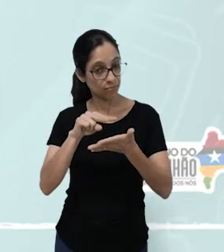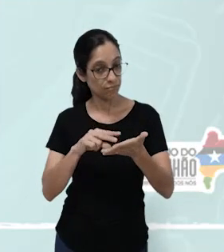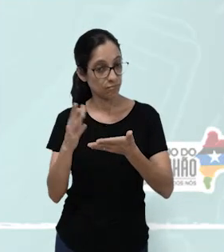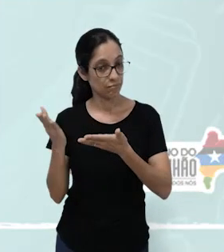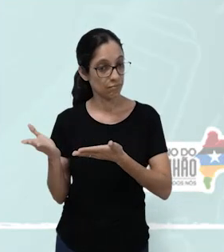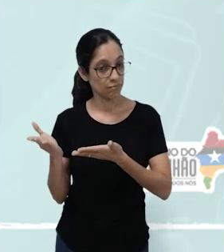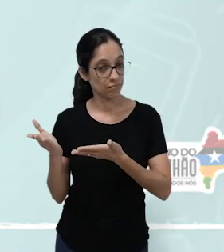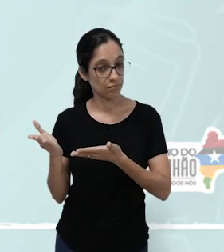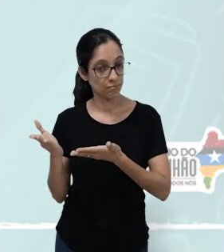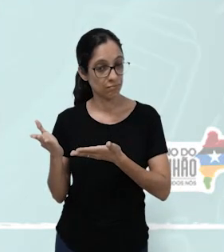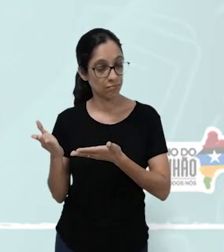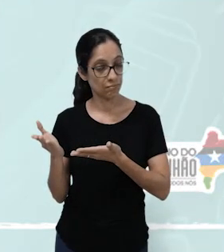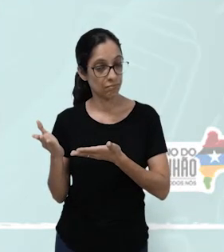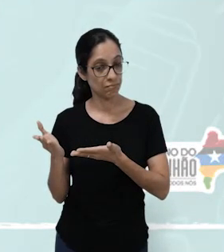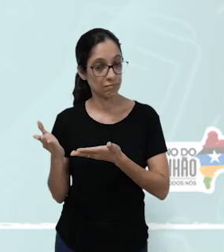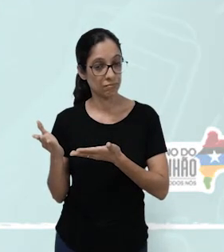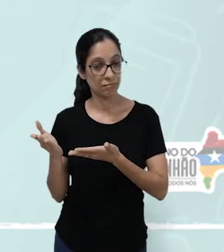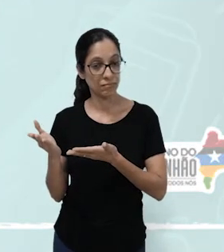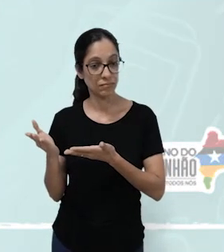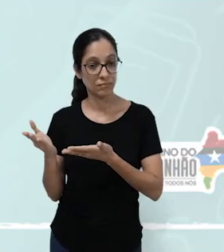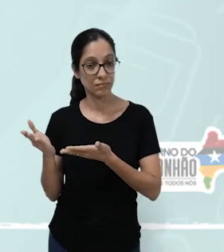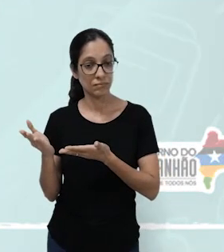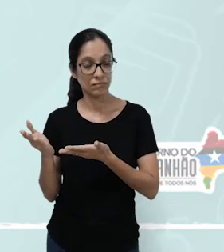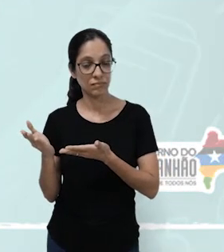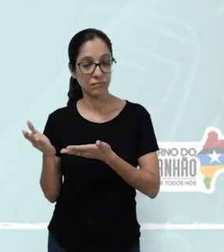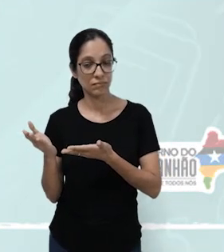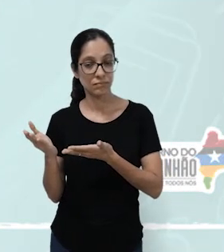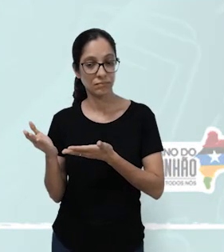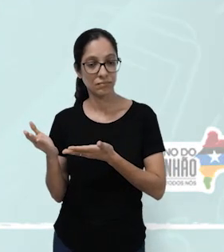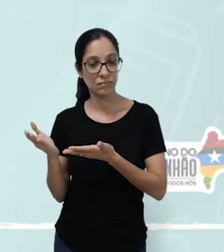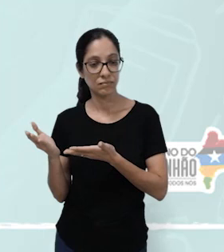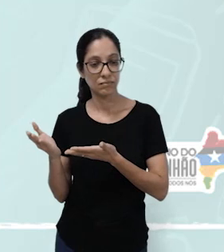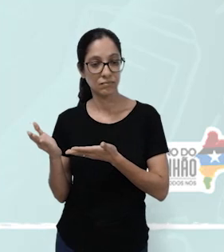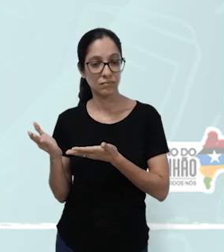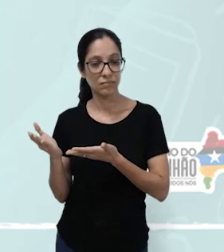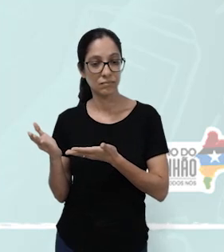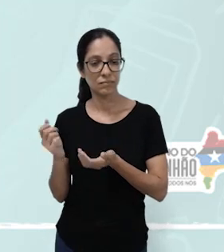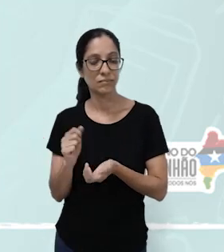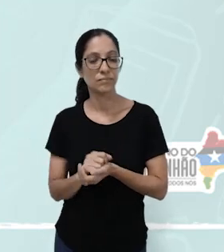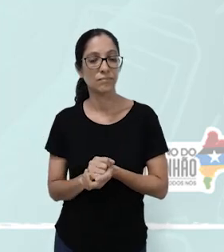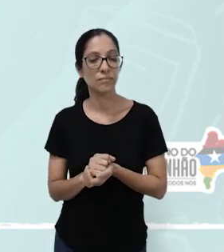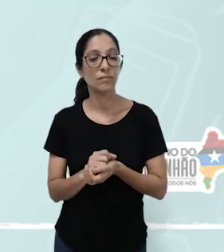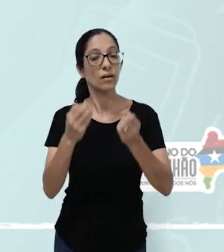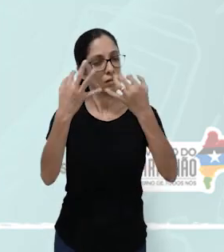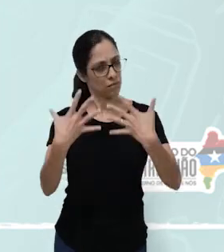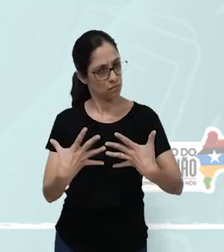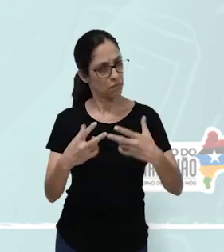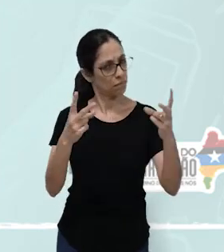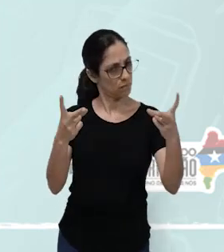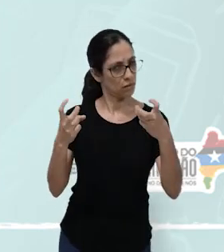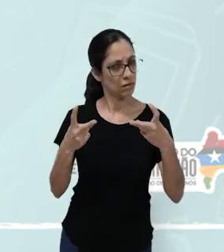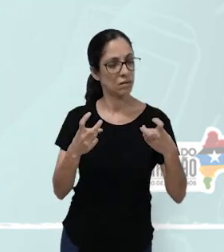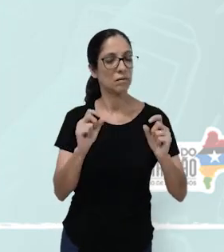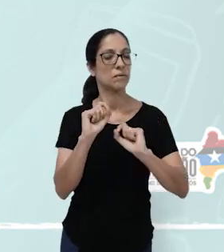OMS, o tabaco é responsável por cerca de 5 milhões de mortes por ano no mundo. Percebam,